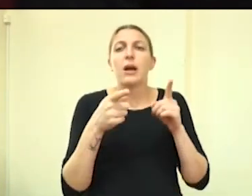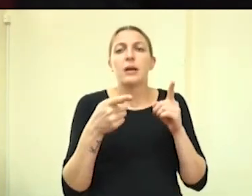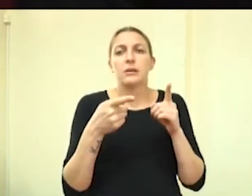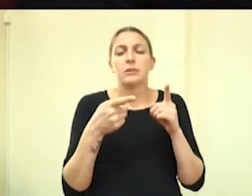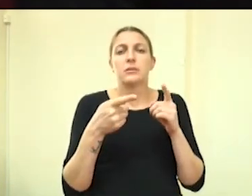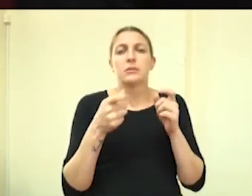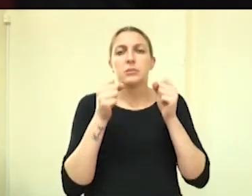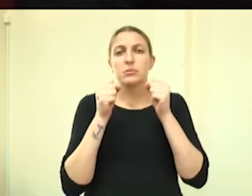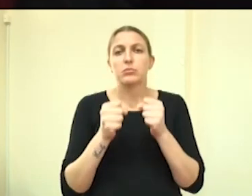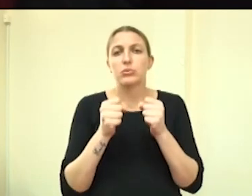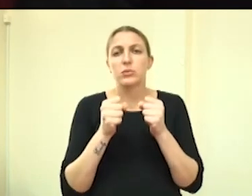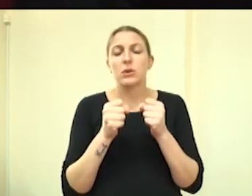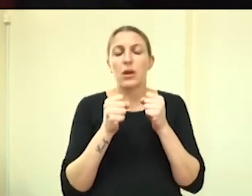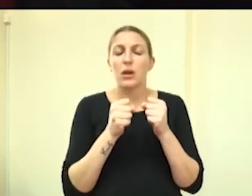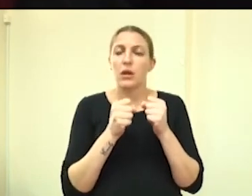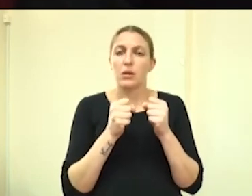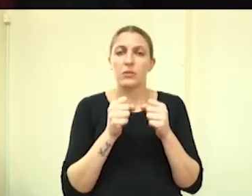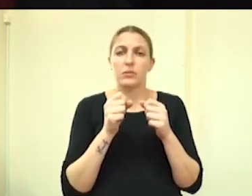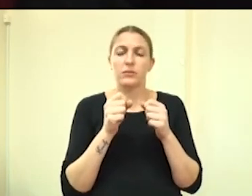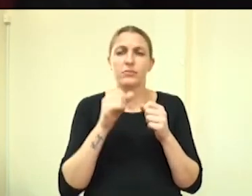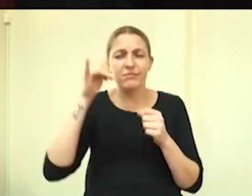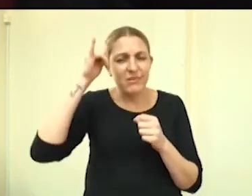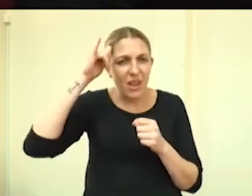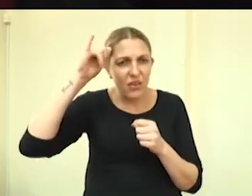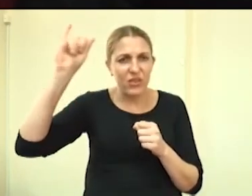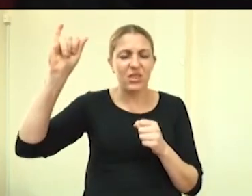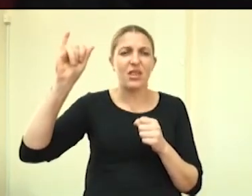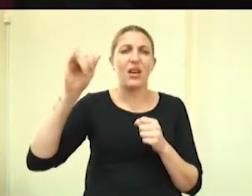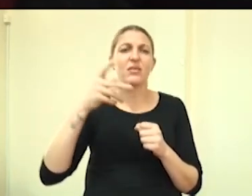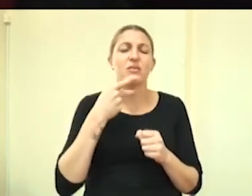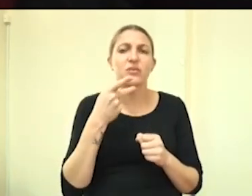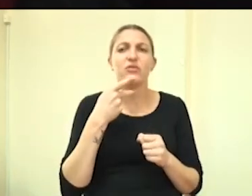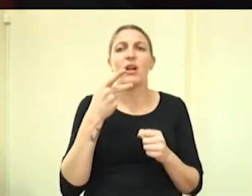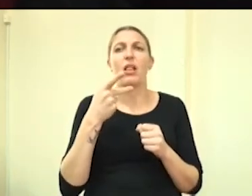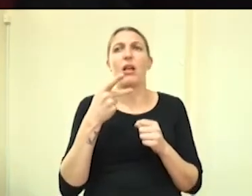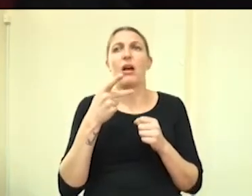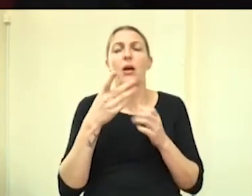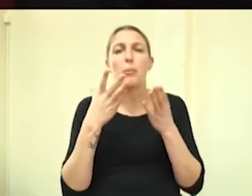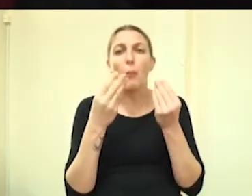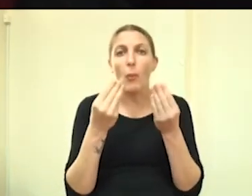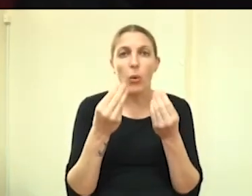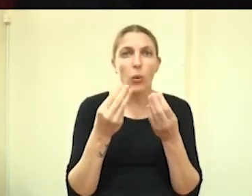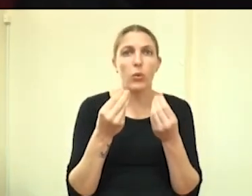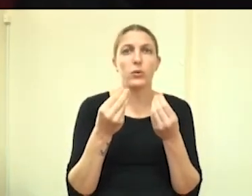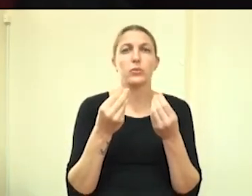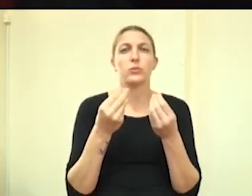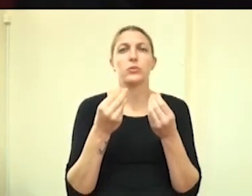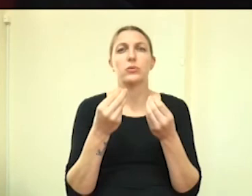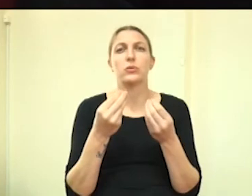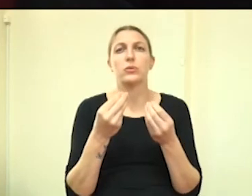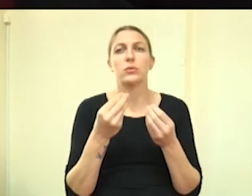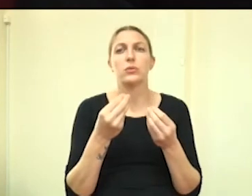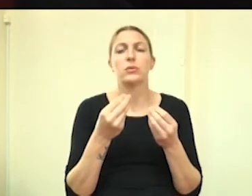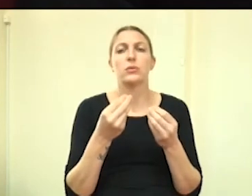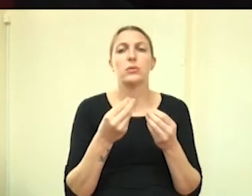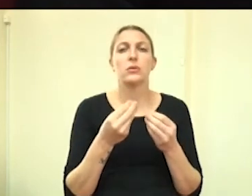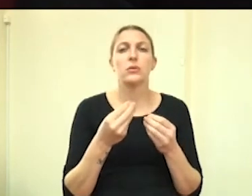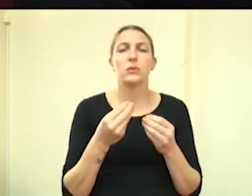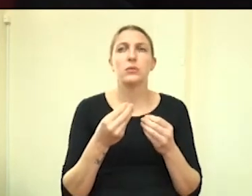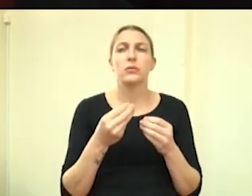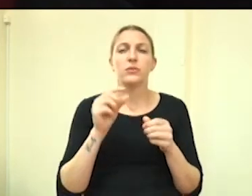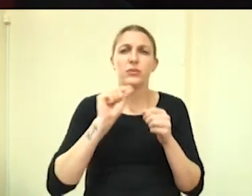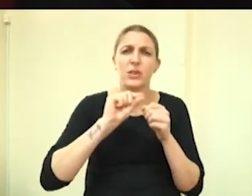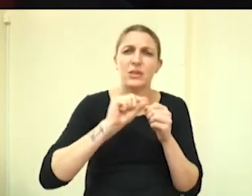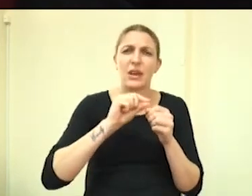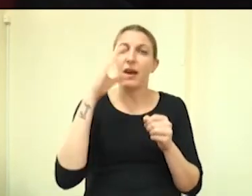gente puder, então, evitar os discursos mais longos, talvez os expedientes ali, que a gente até consiga fazer com um